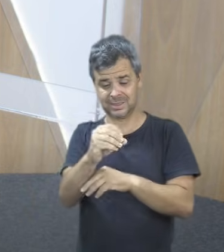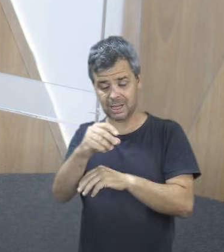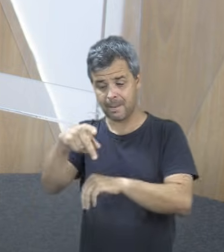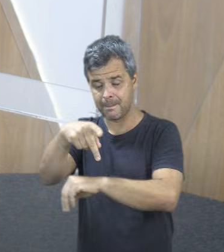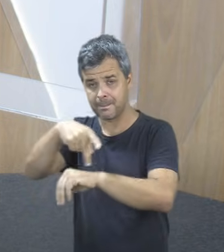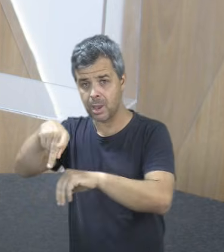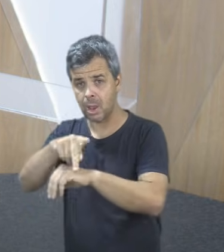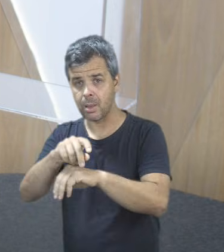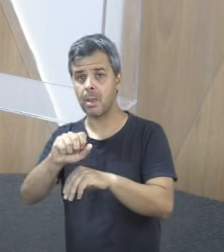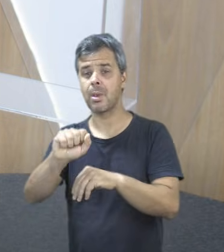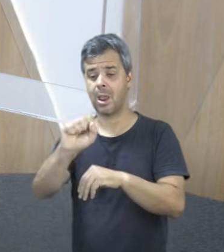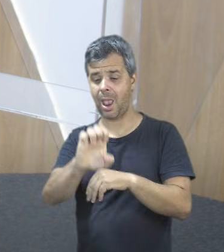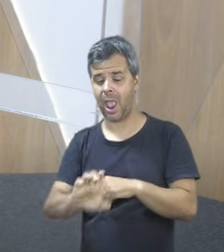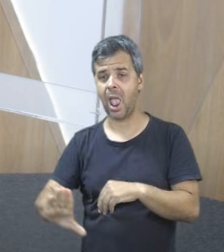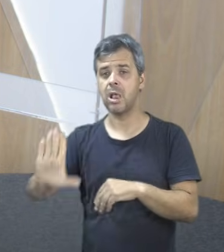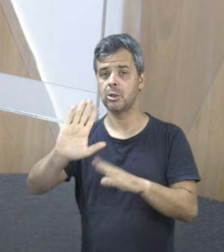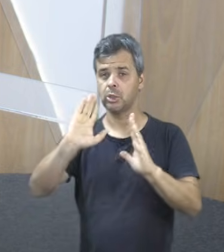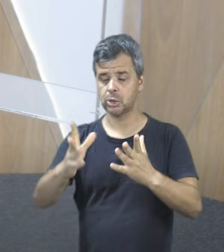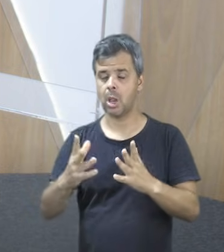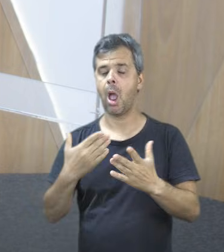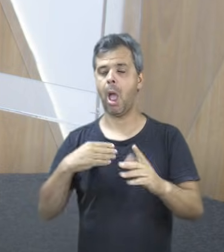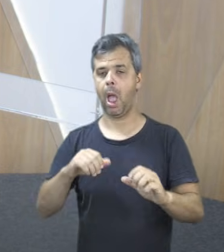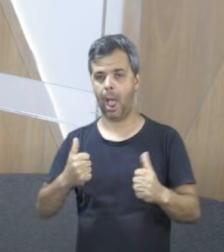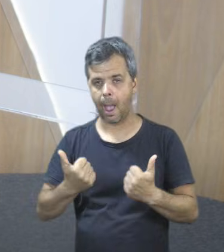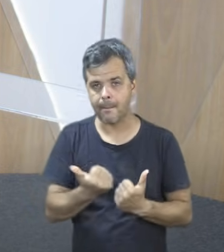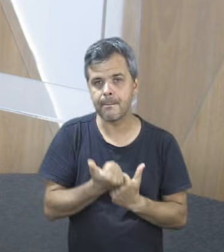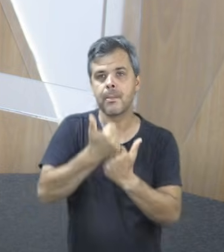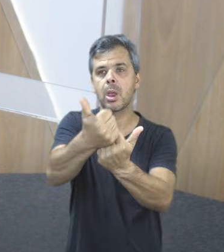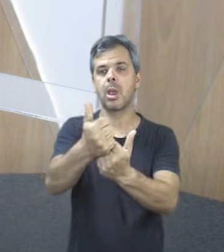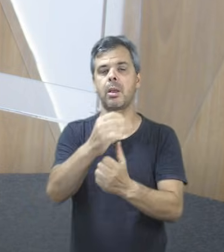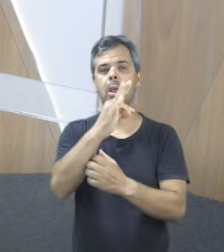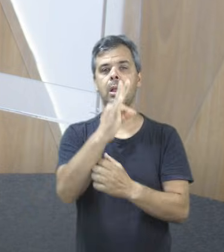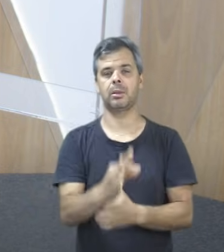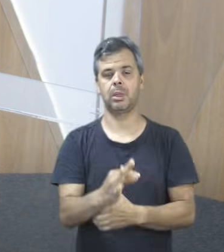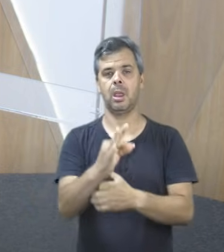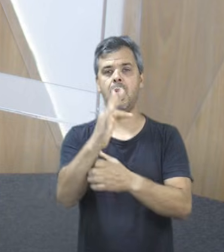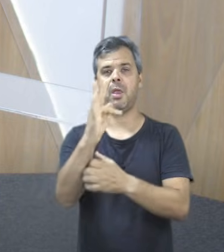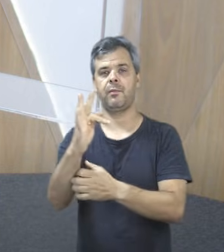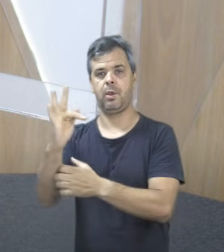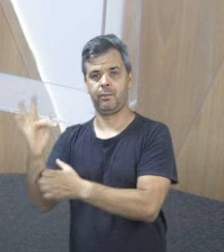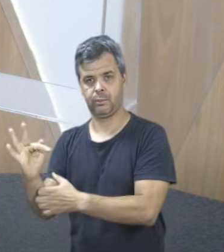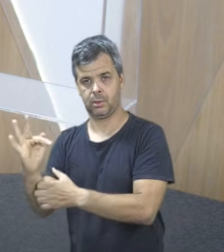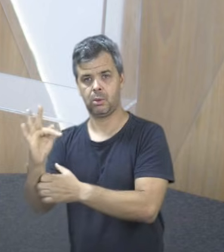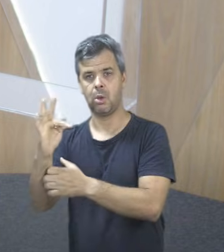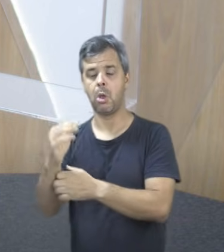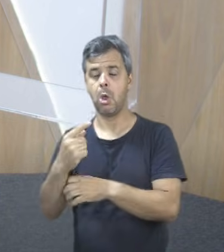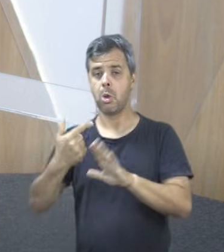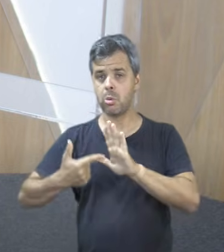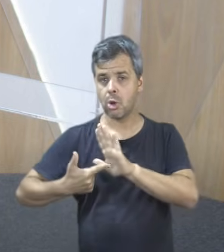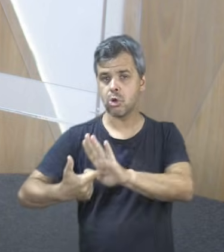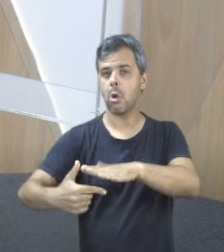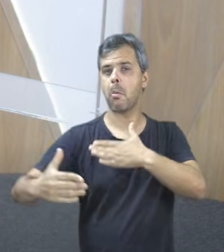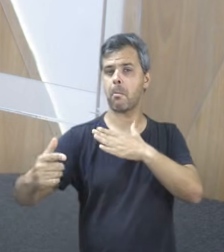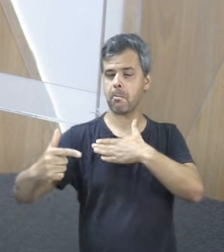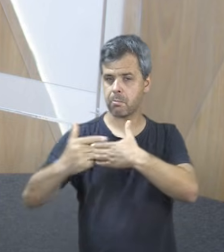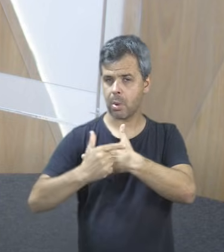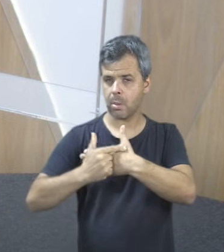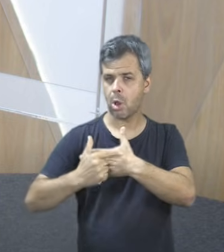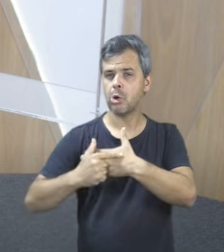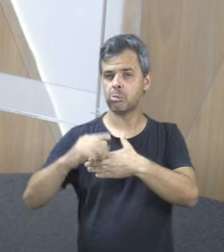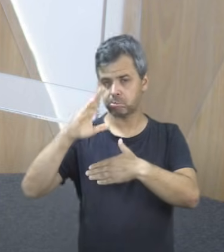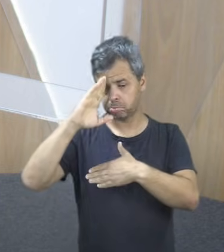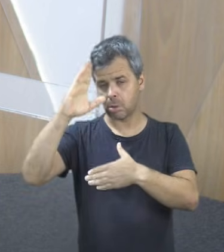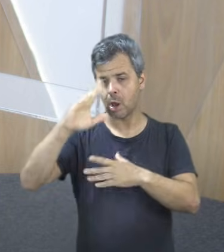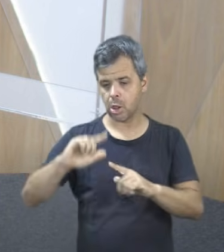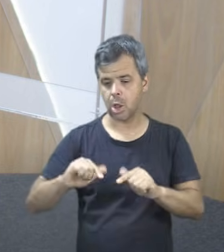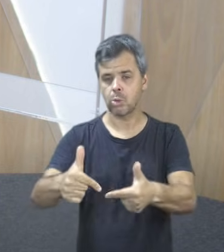países, além da União Europeia, já declararam apoio ao TFFF, reforçando o protagonismo do Brasil na luta